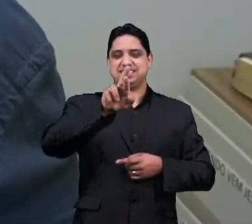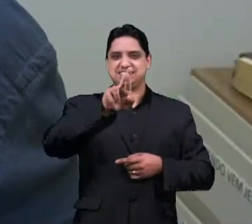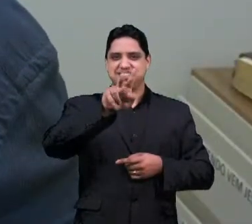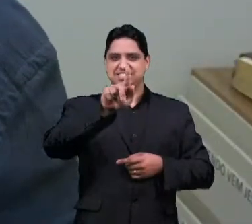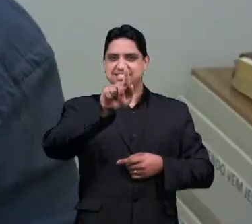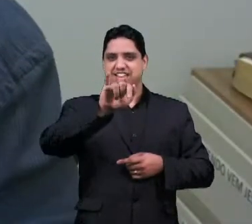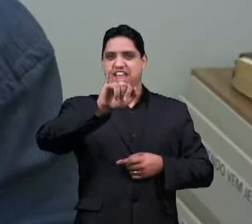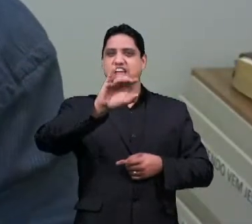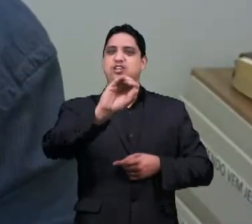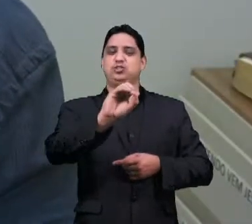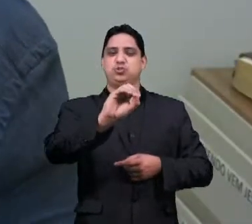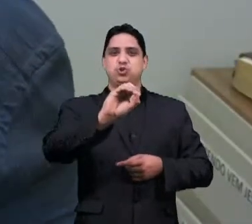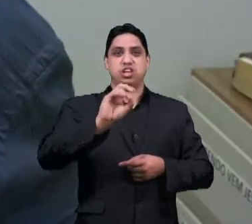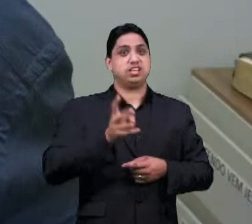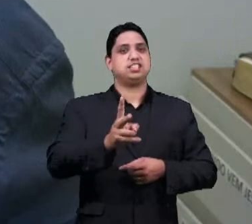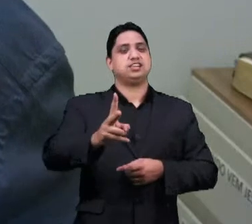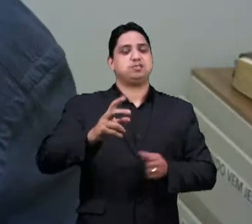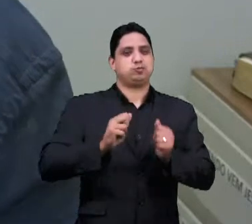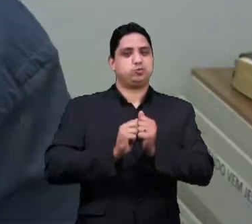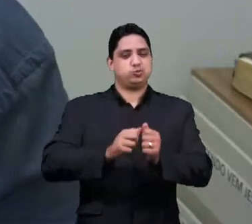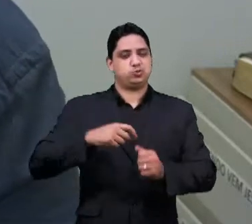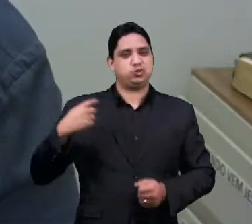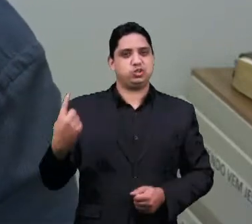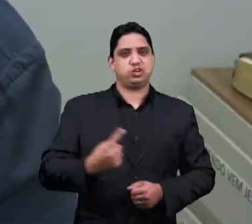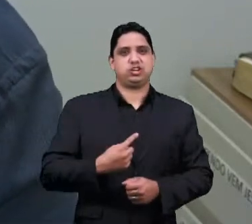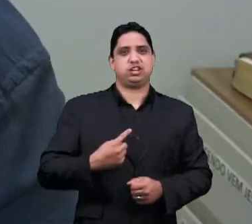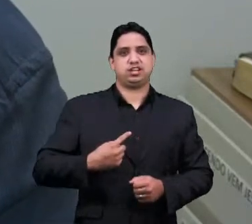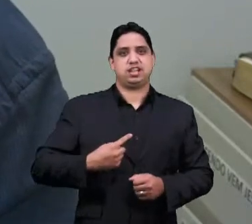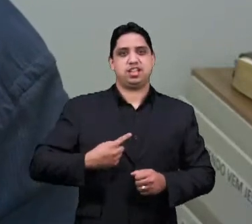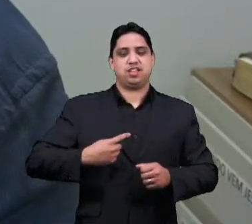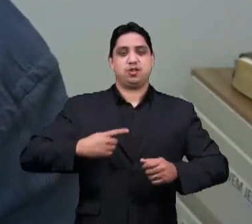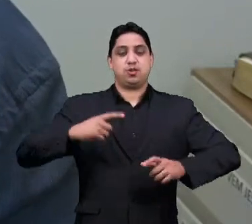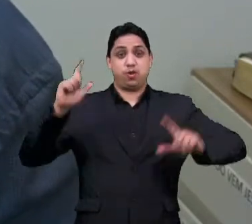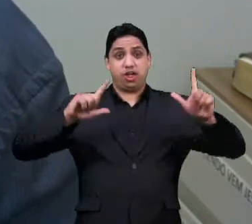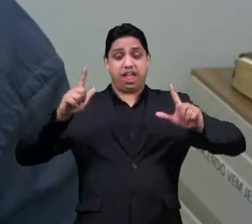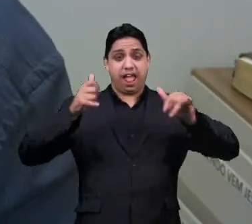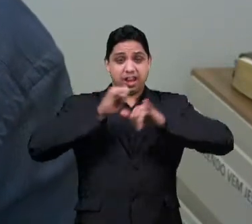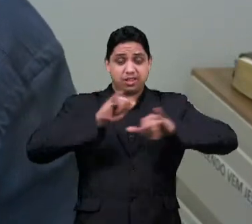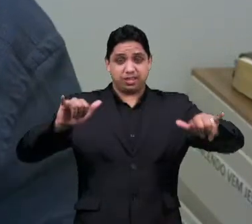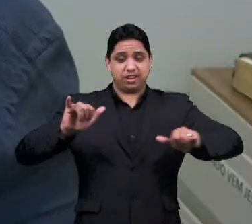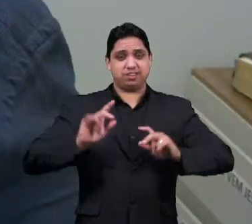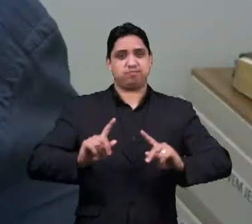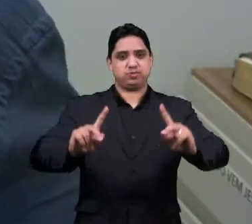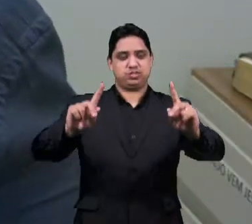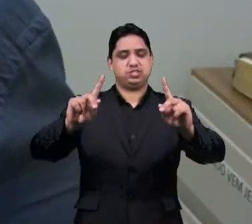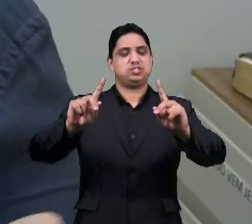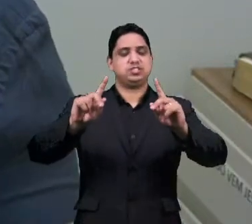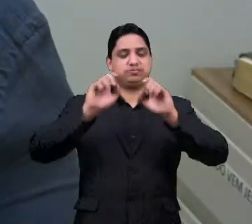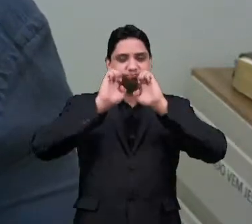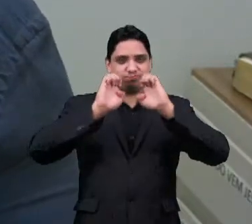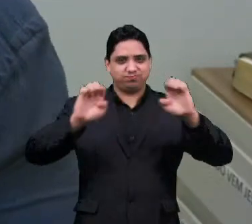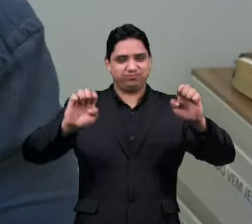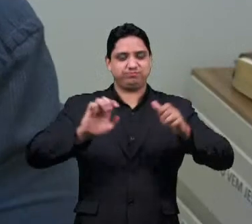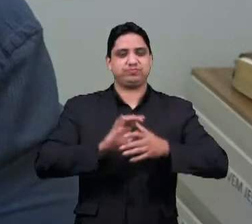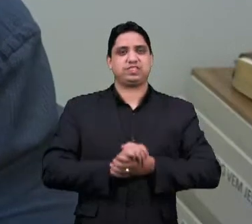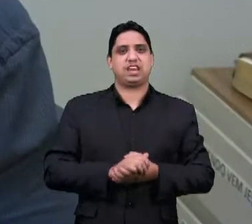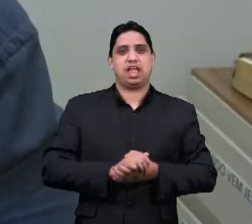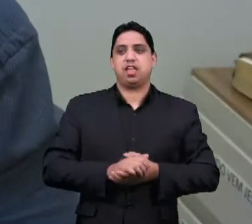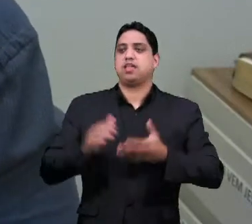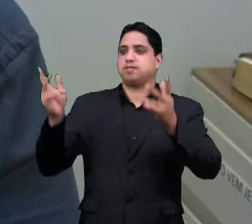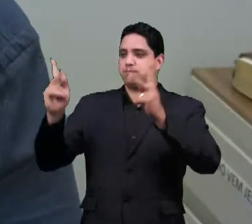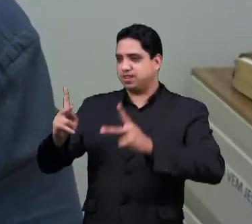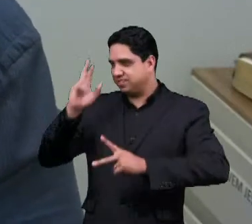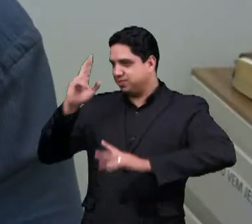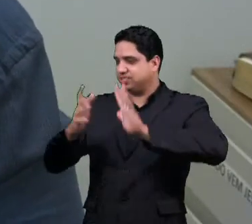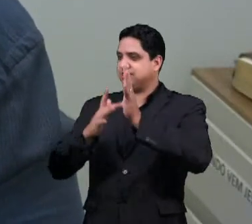que está sempre conosco também, né? No programa Anunciando o Evangelho Eterno. Queria saudá-lo com a paz do Senhor